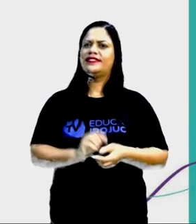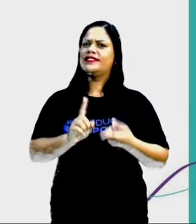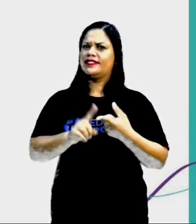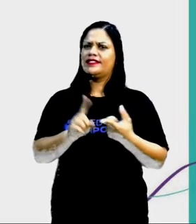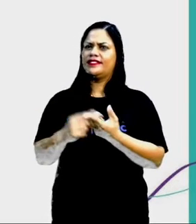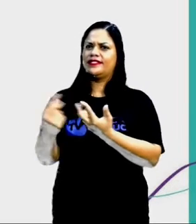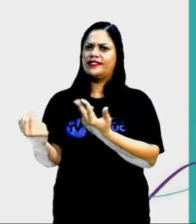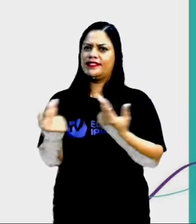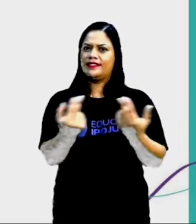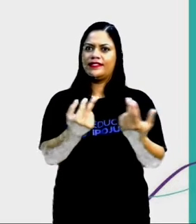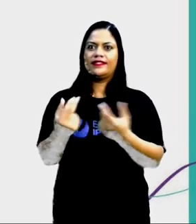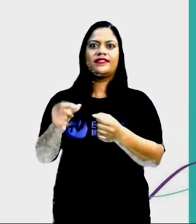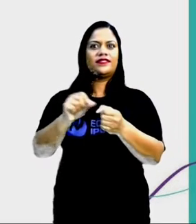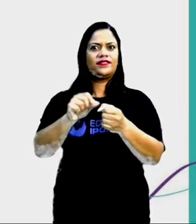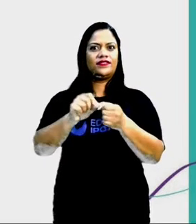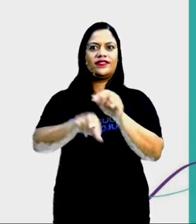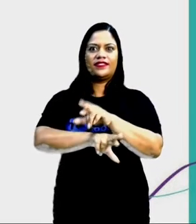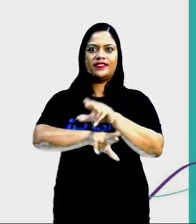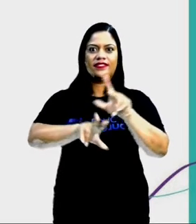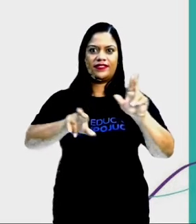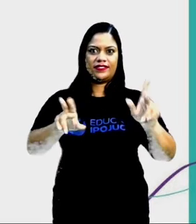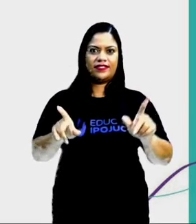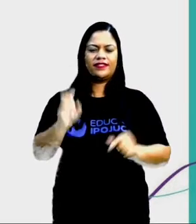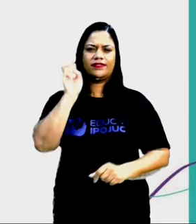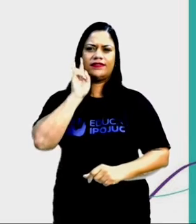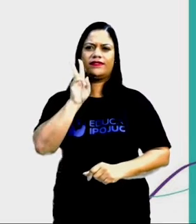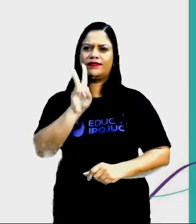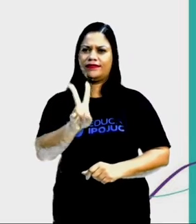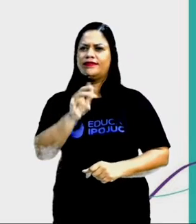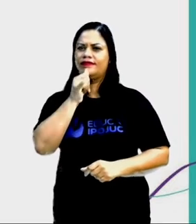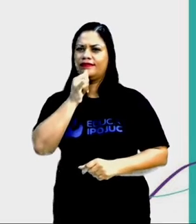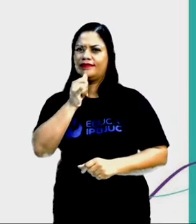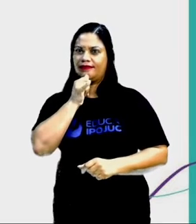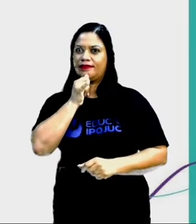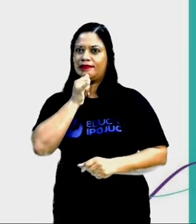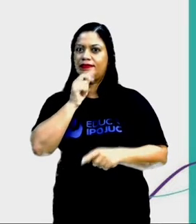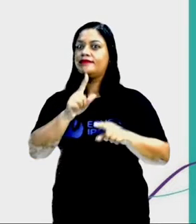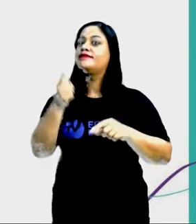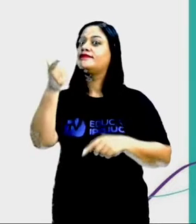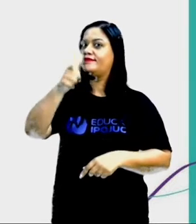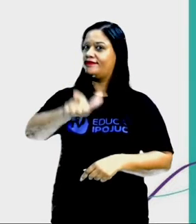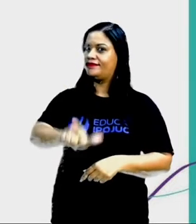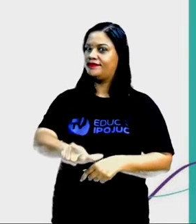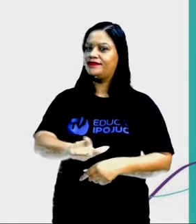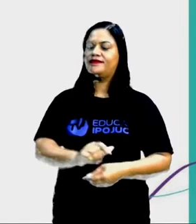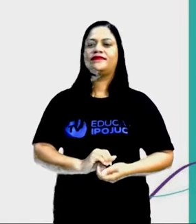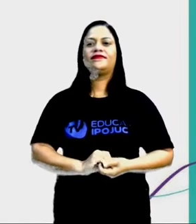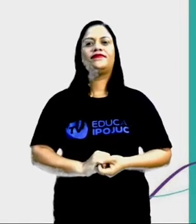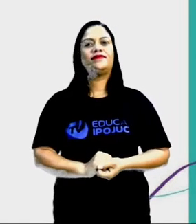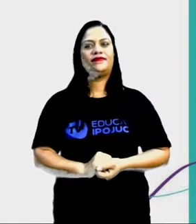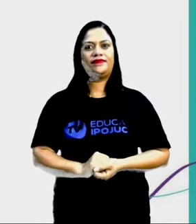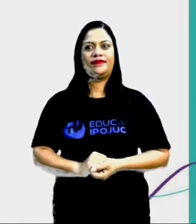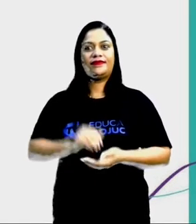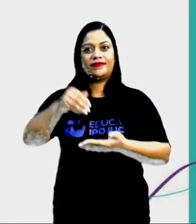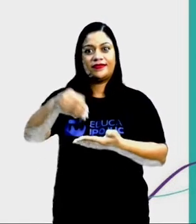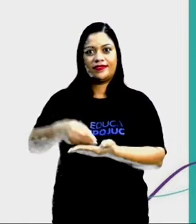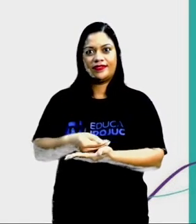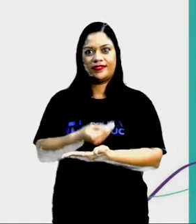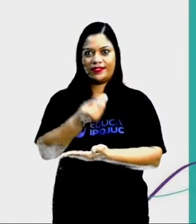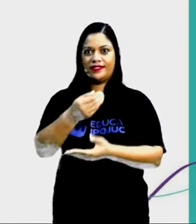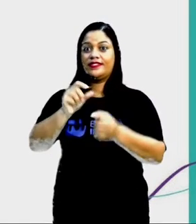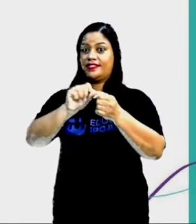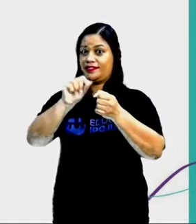objetos feitos de materiais diferentes. Vamos ver aqui o exemplo mais uma vez. Temos a colher, que é